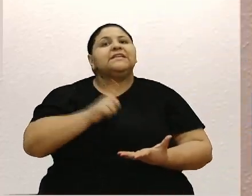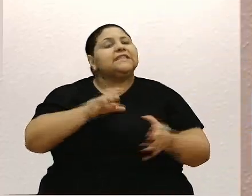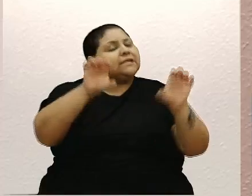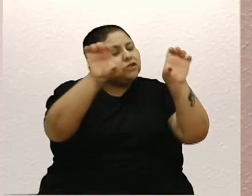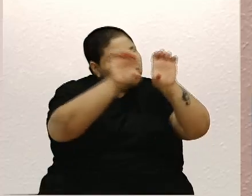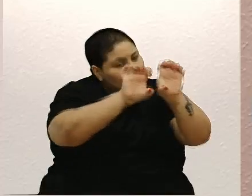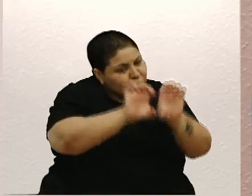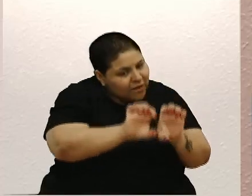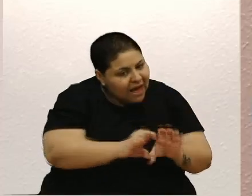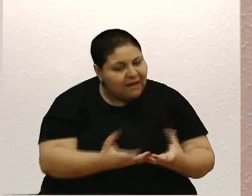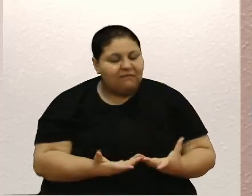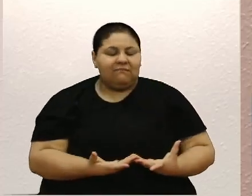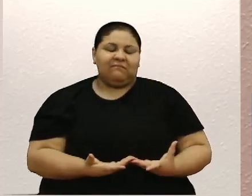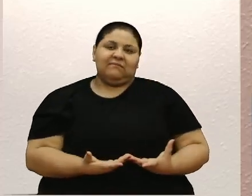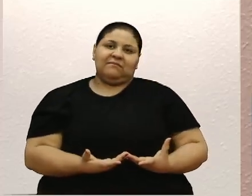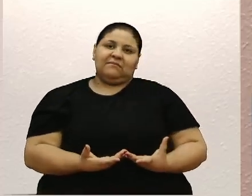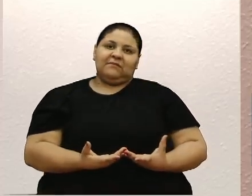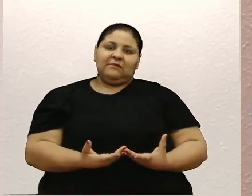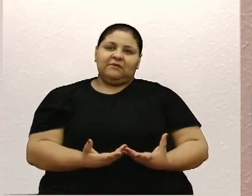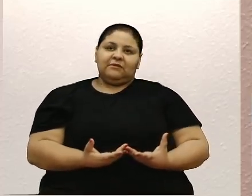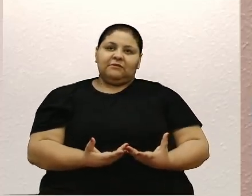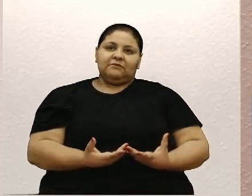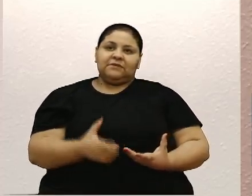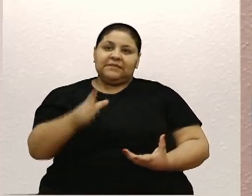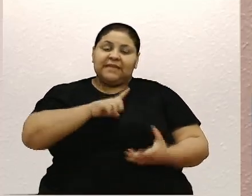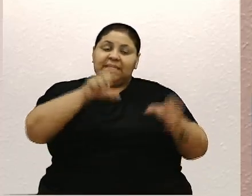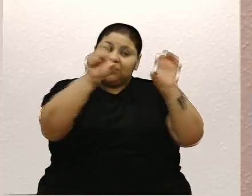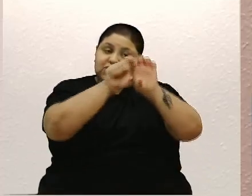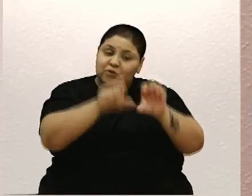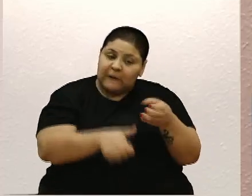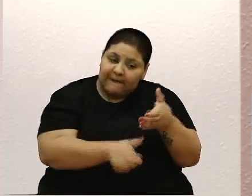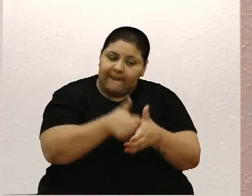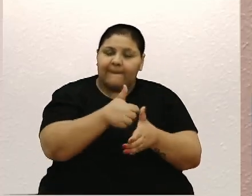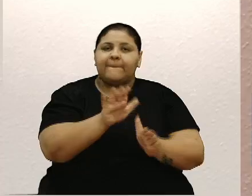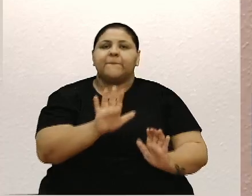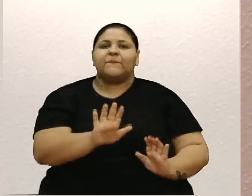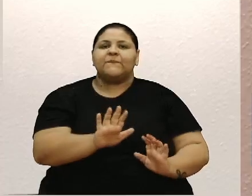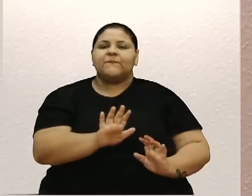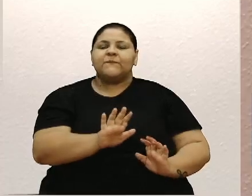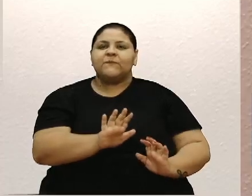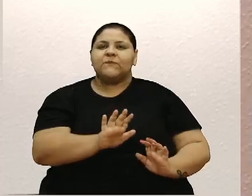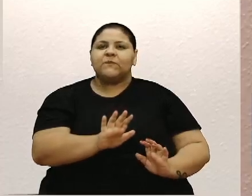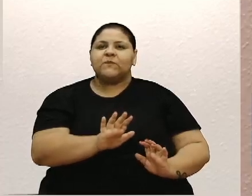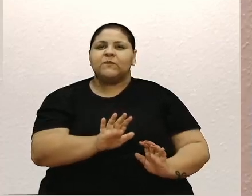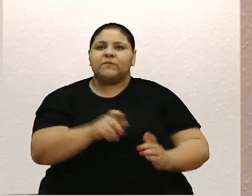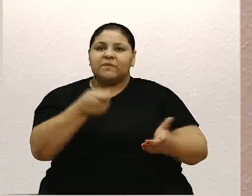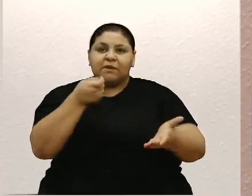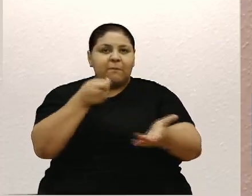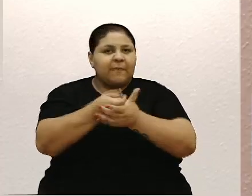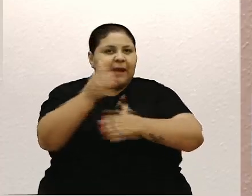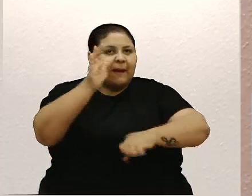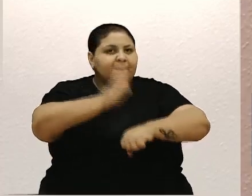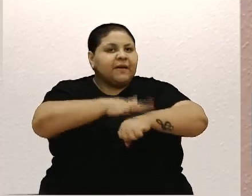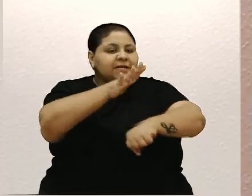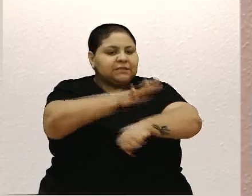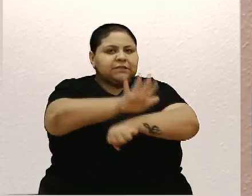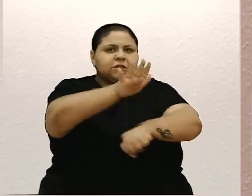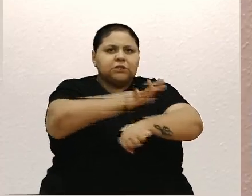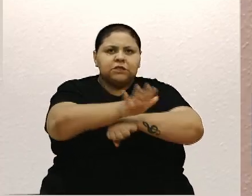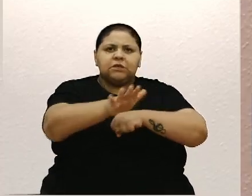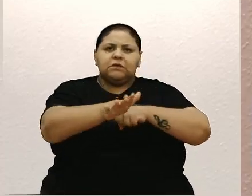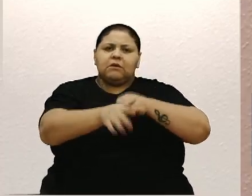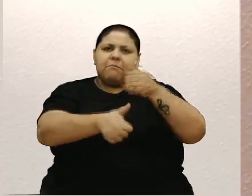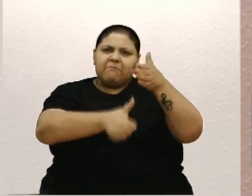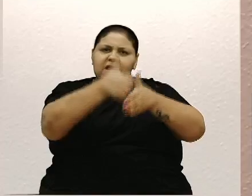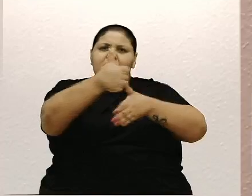estruturar. Tem que estruturar melhor. Tem que, se for o caso, pagar mais hora extra, dar mais condições, contratar